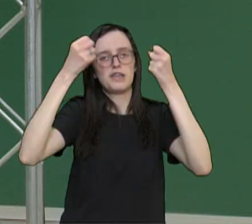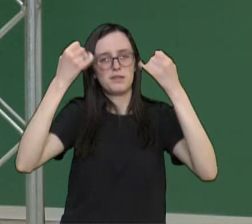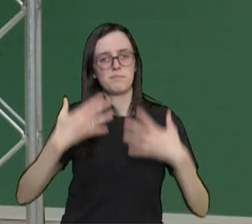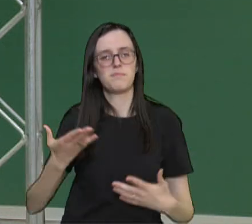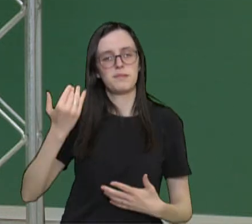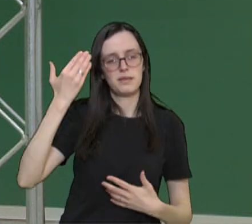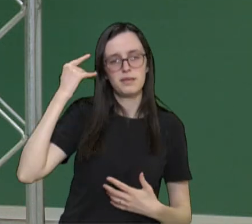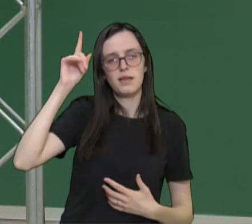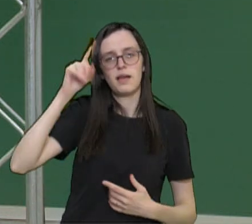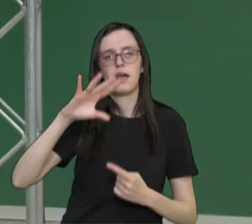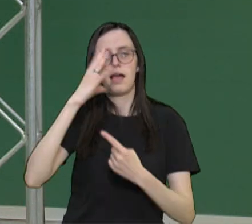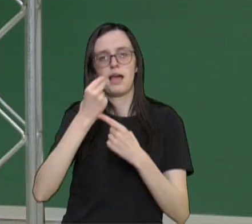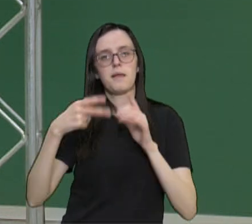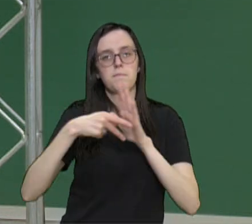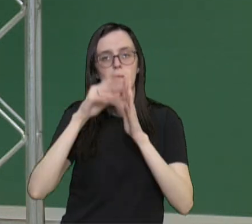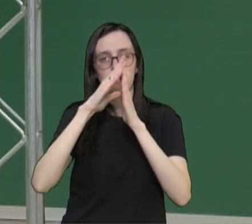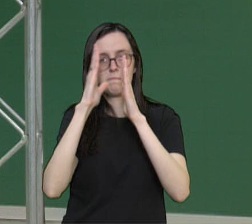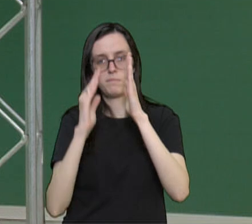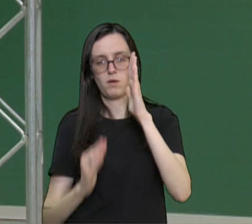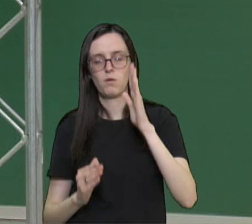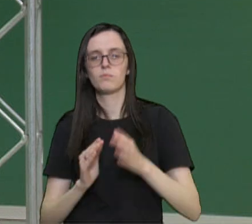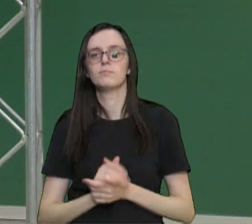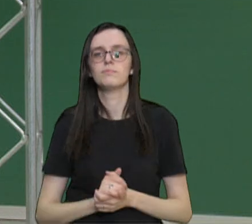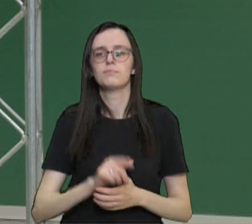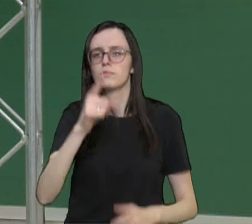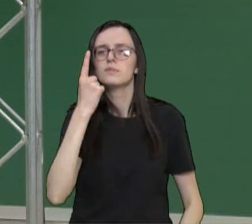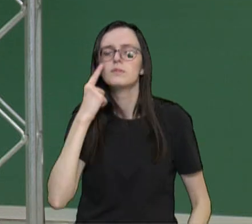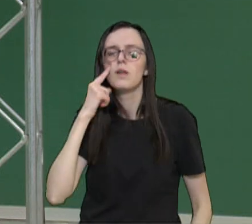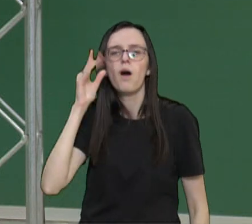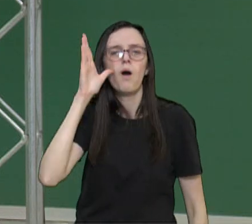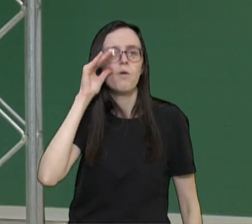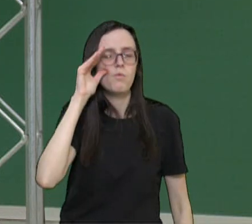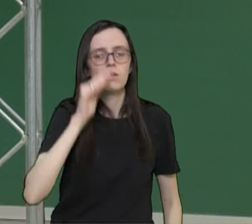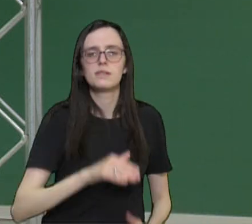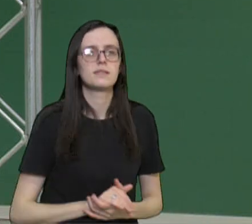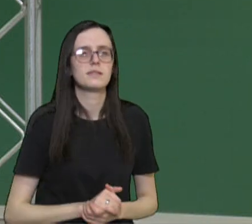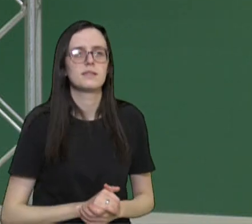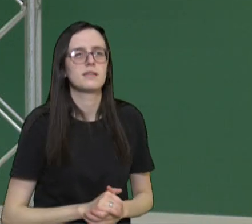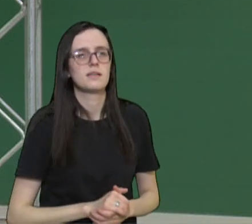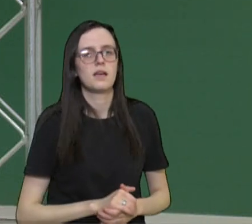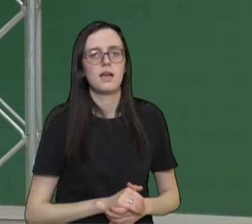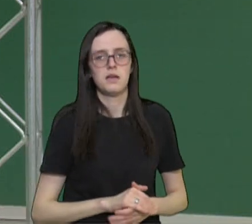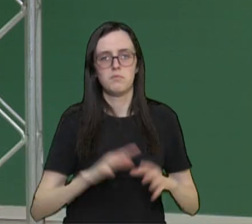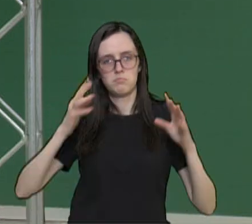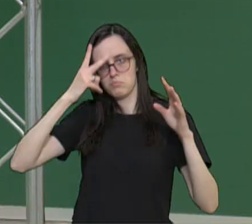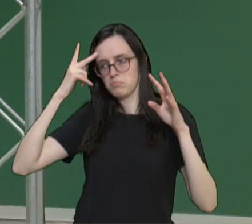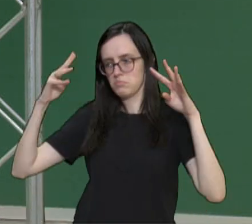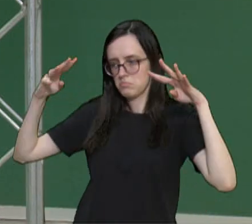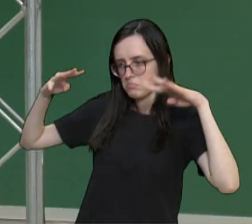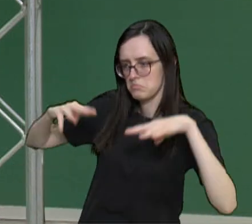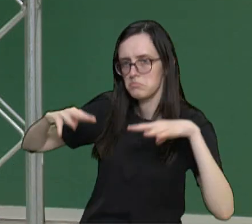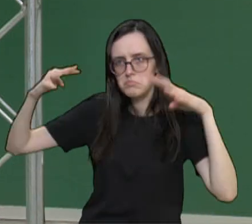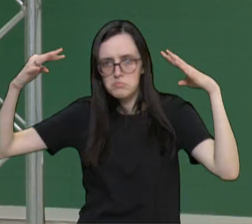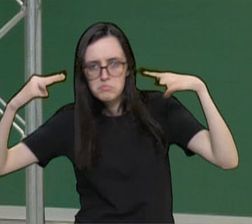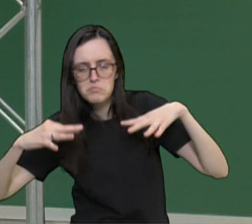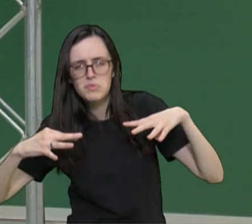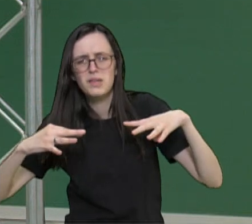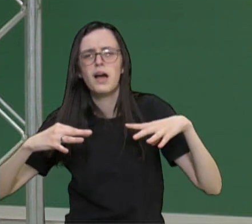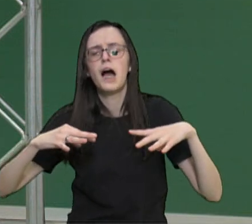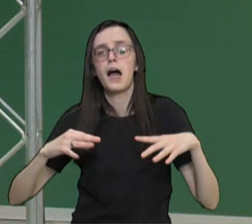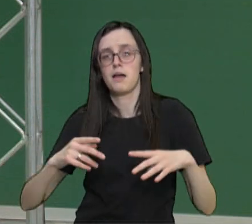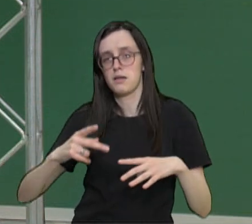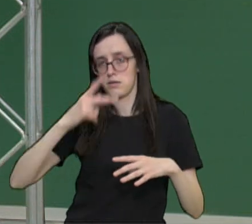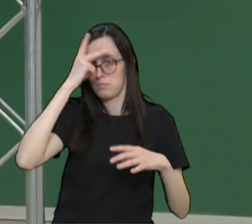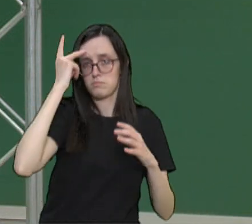acontecia na arte barroca. E olha que curiosidade, eles não têm mais a preocupação com a perfeição, com